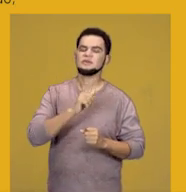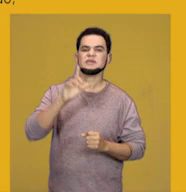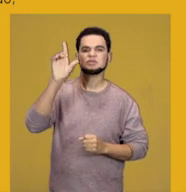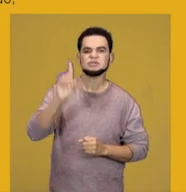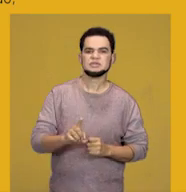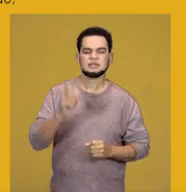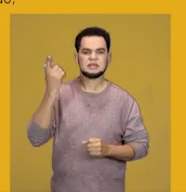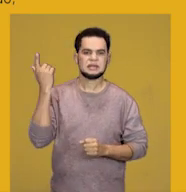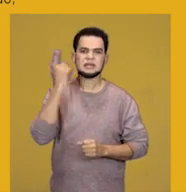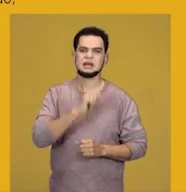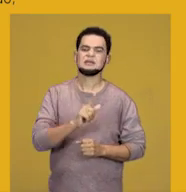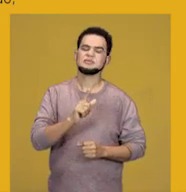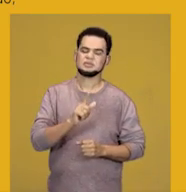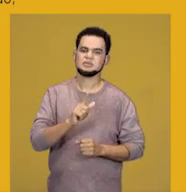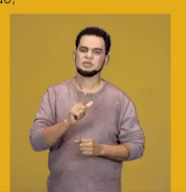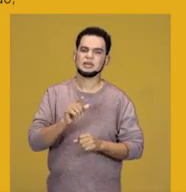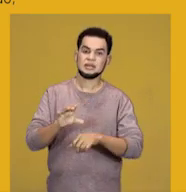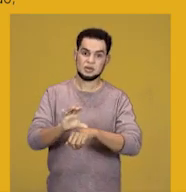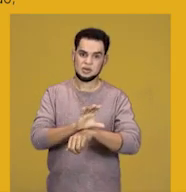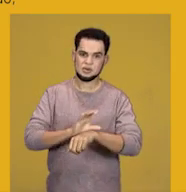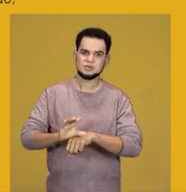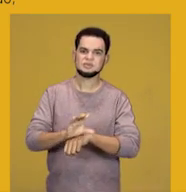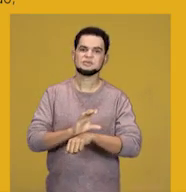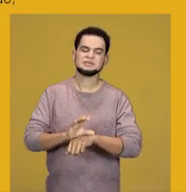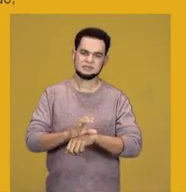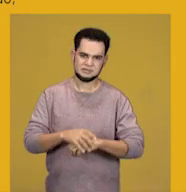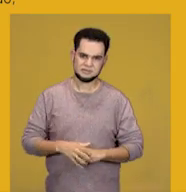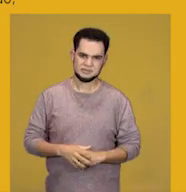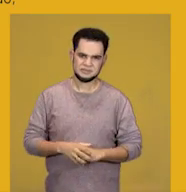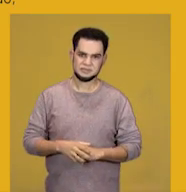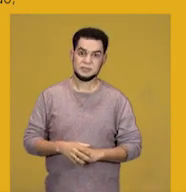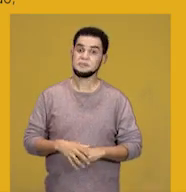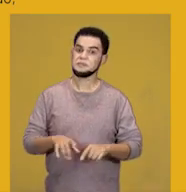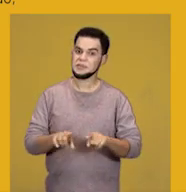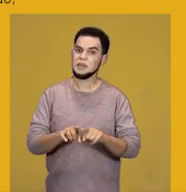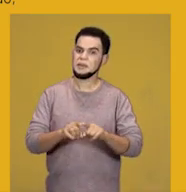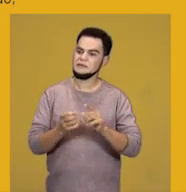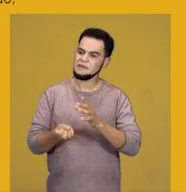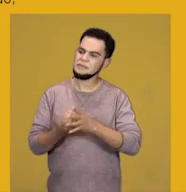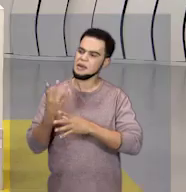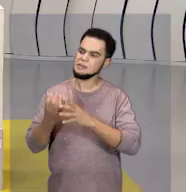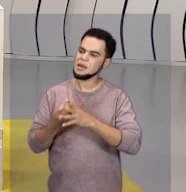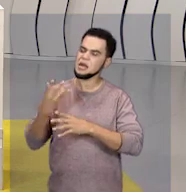garantidos constitucionalmente, além de levantar novas demandas.